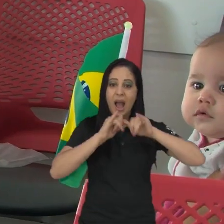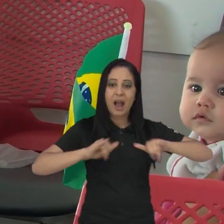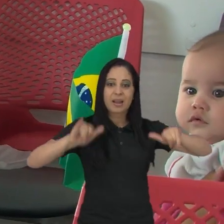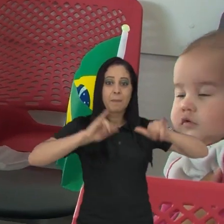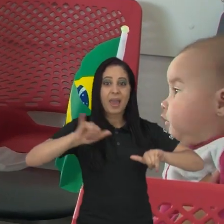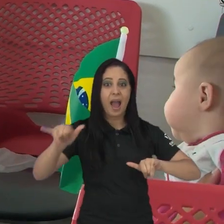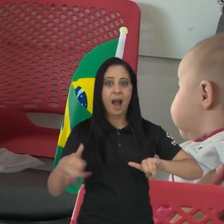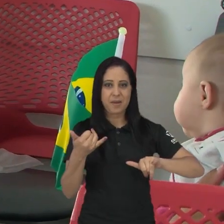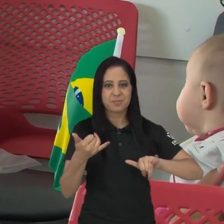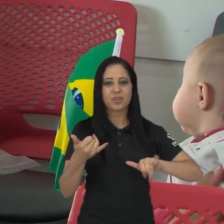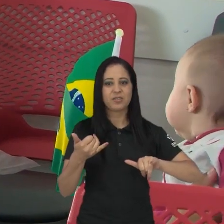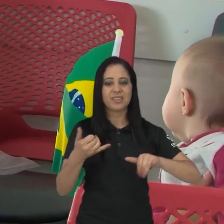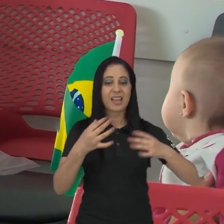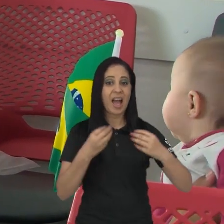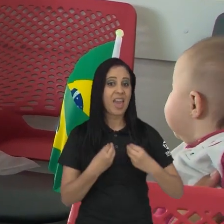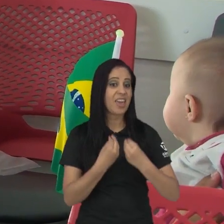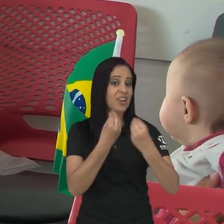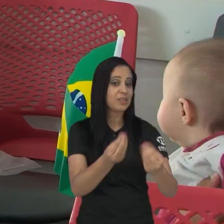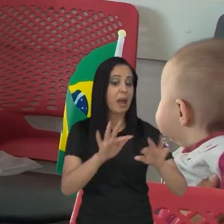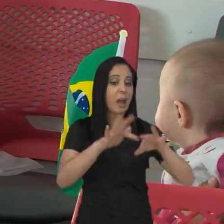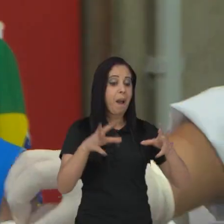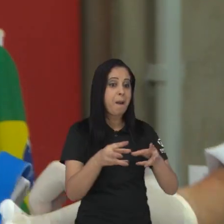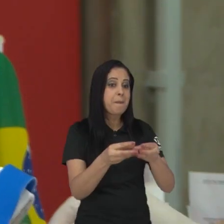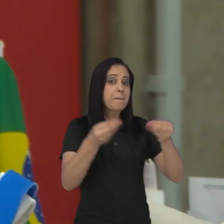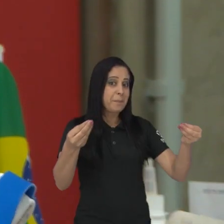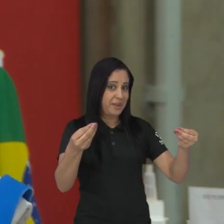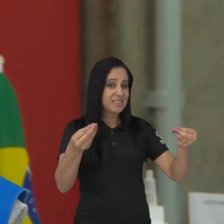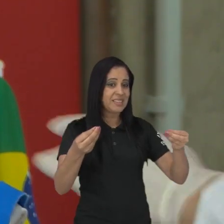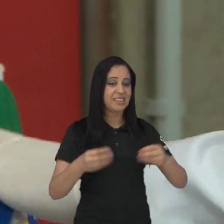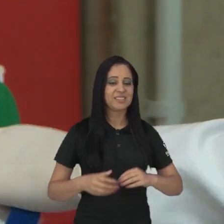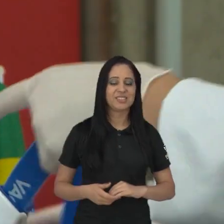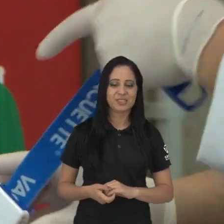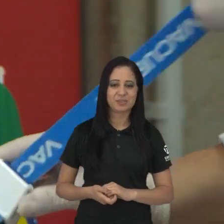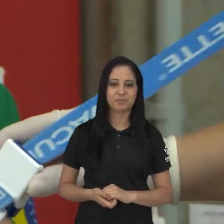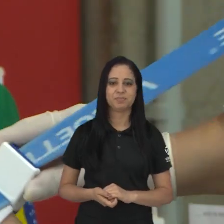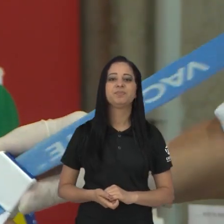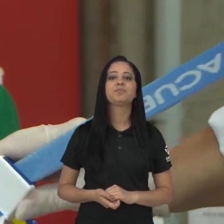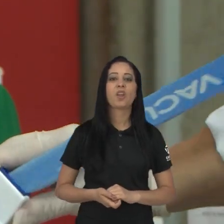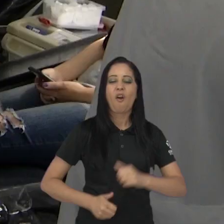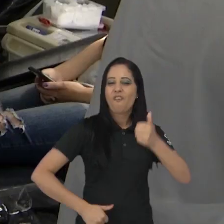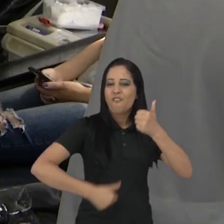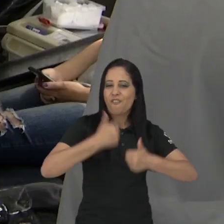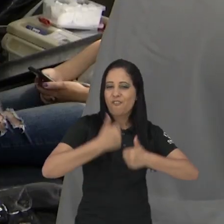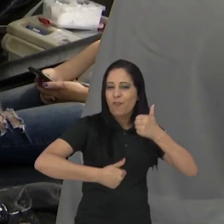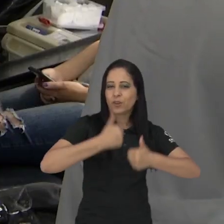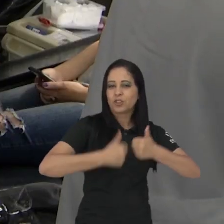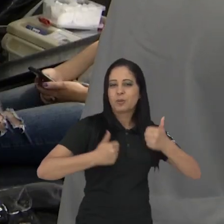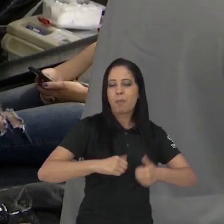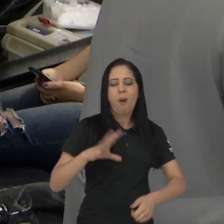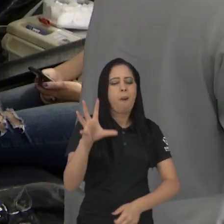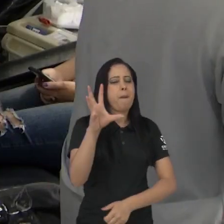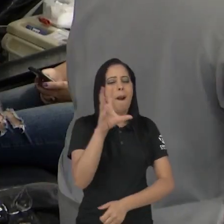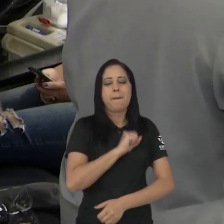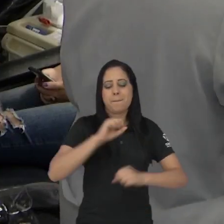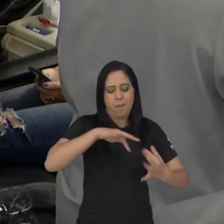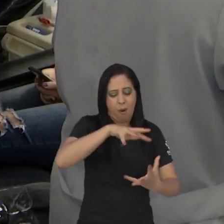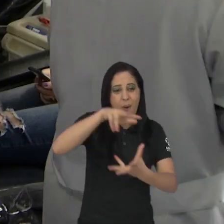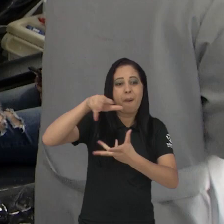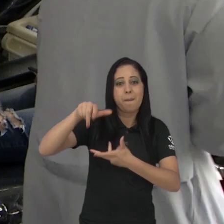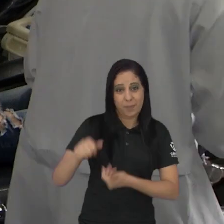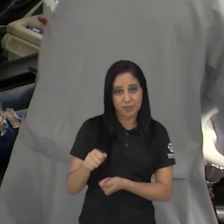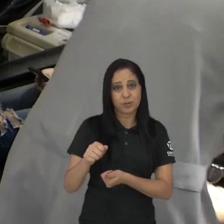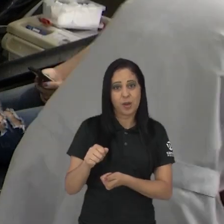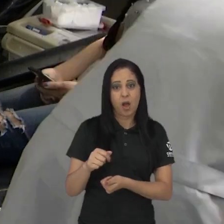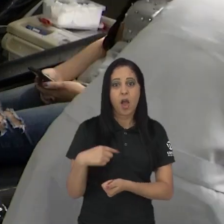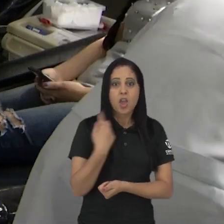a campanha vai aproveitar o clima de Copa do Mundo e oferecer brindes aos doadores. O futebol ele hoje é uma paixão mundial,